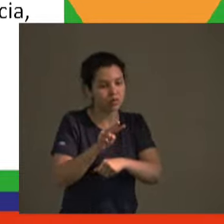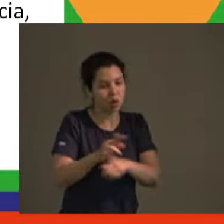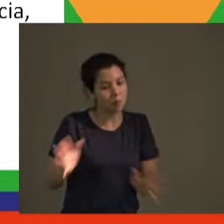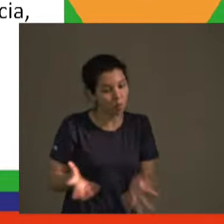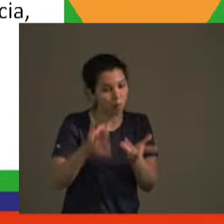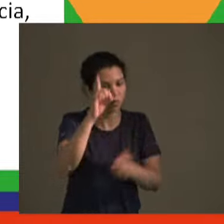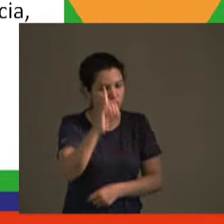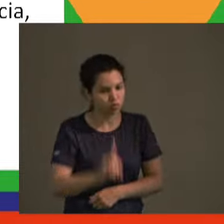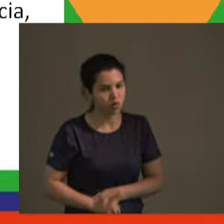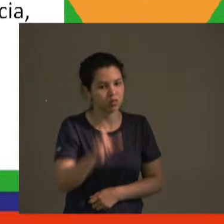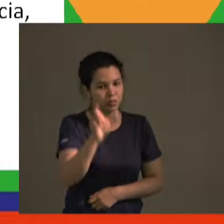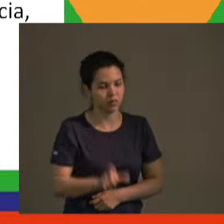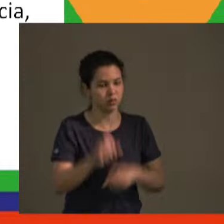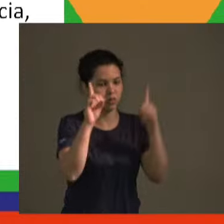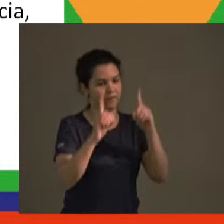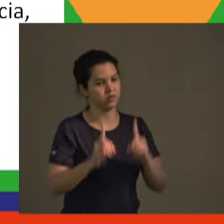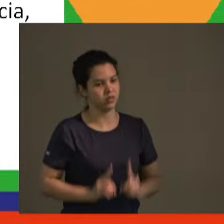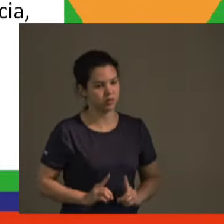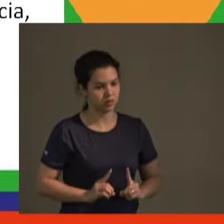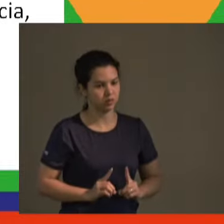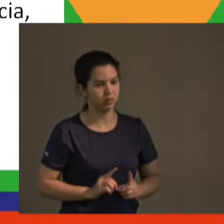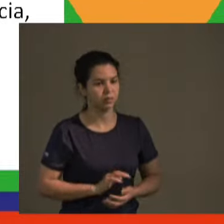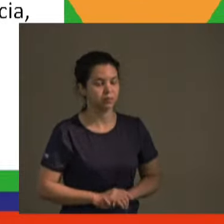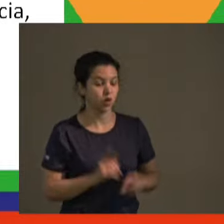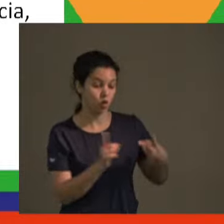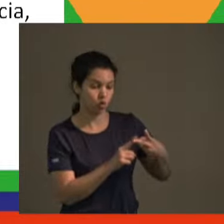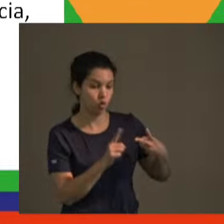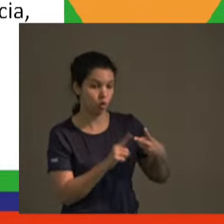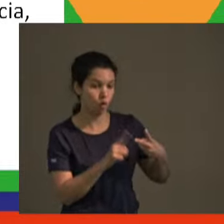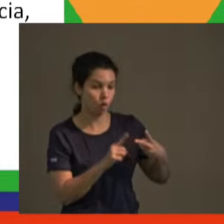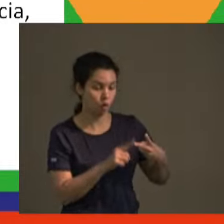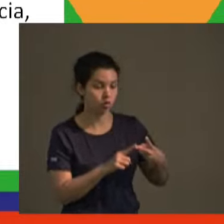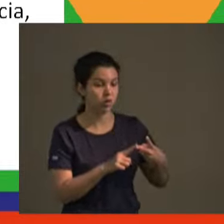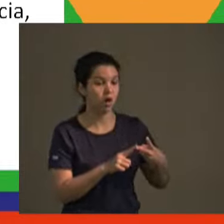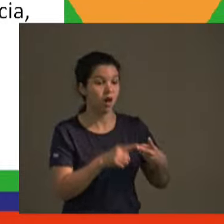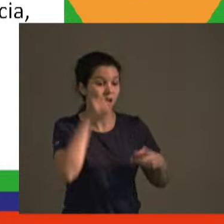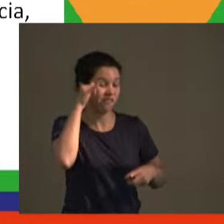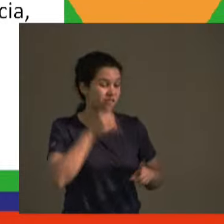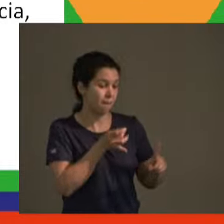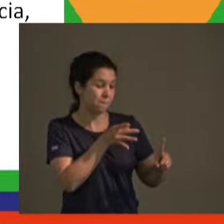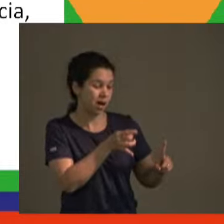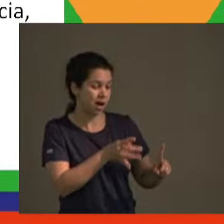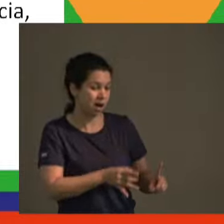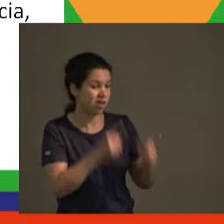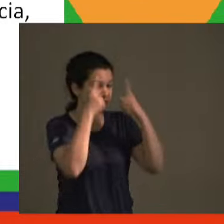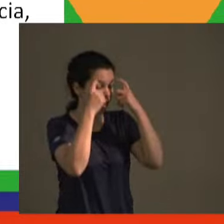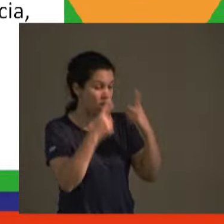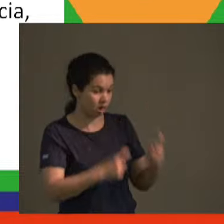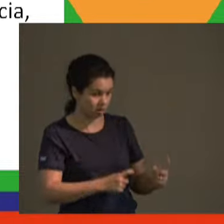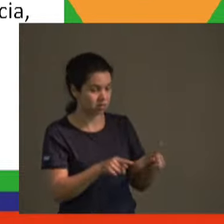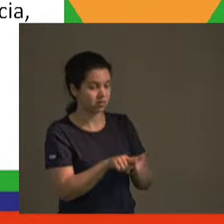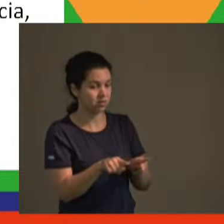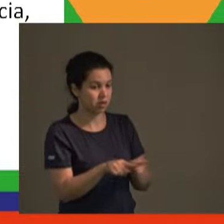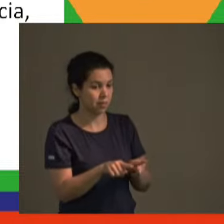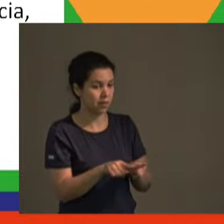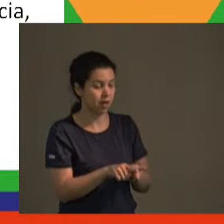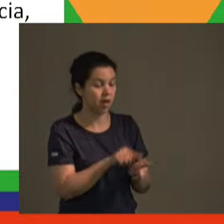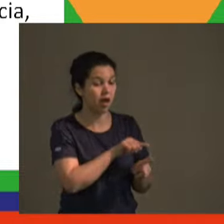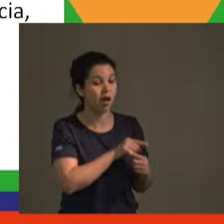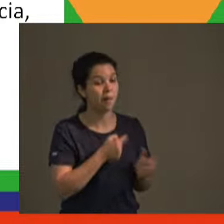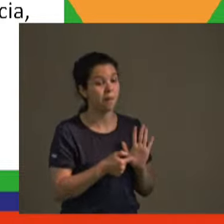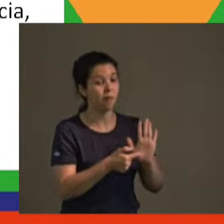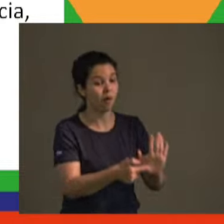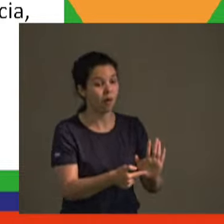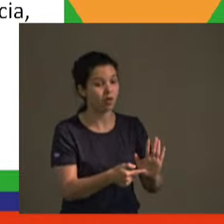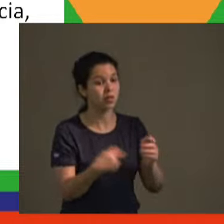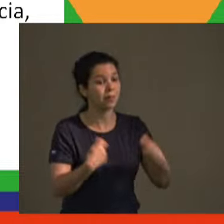com deficiência. Já o eixo 2, enfrentamento ao capacitismo e à violência, responde à necessidade de ir além das entregas